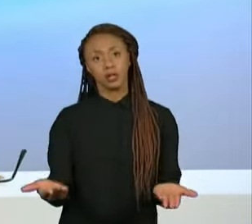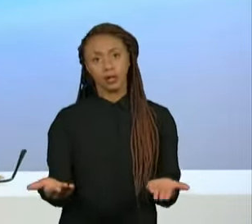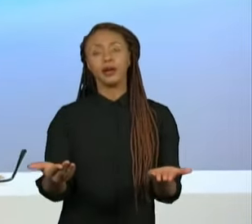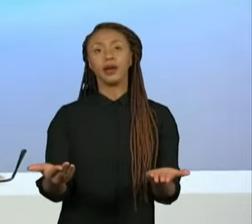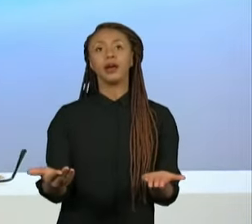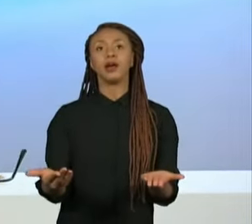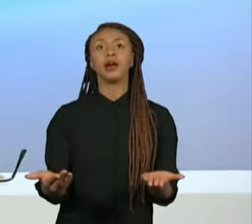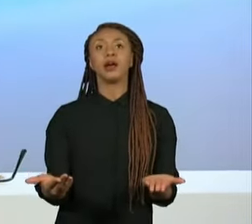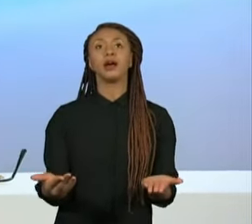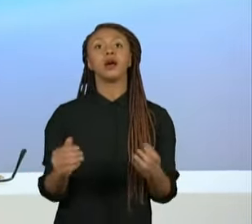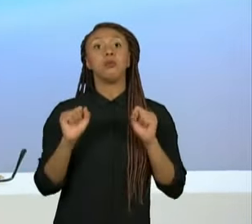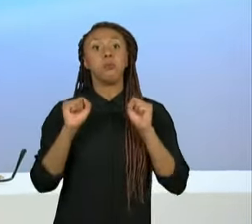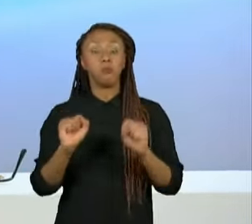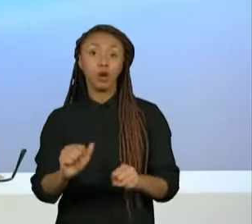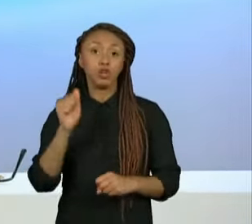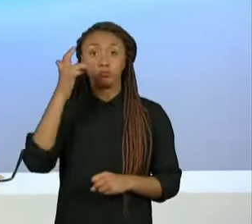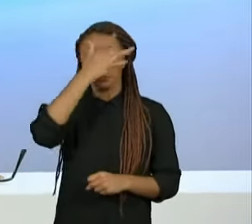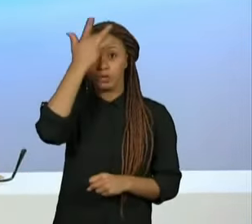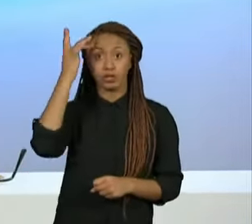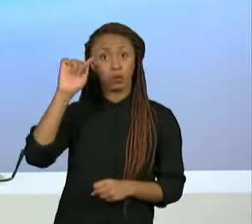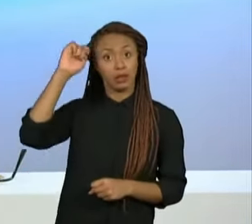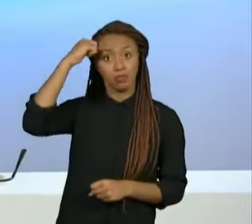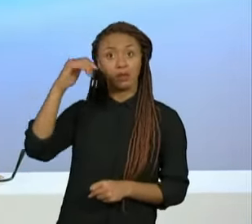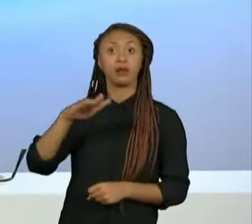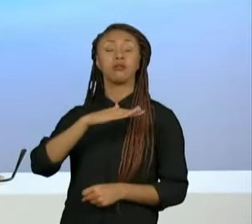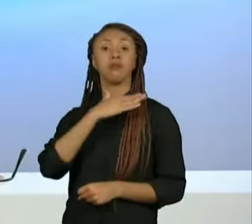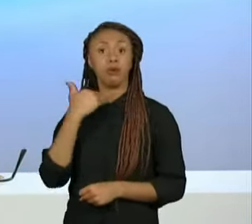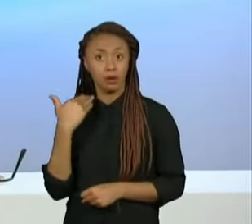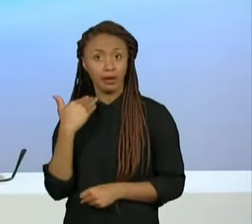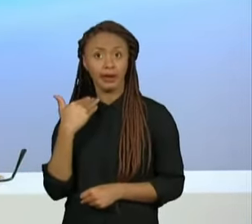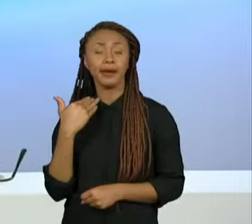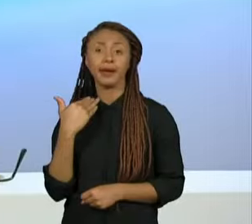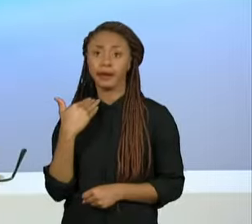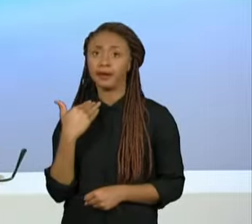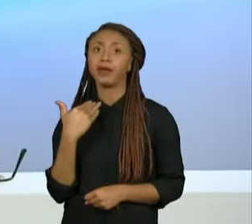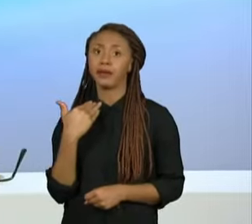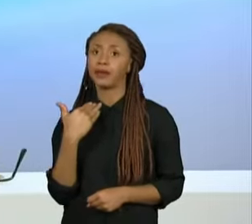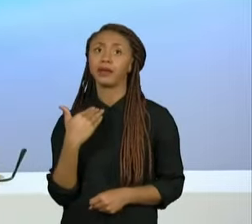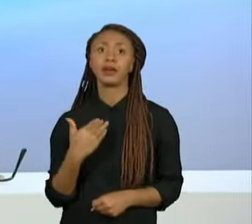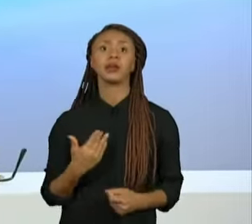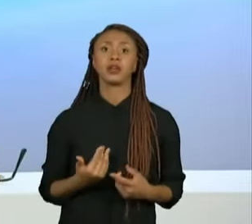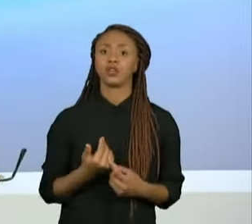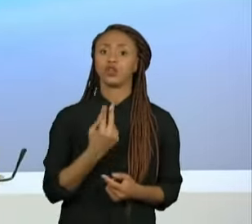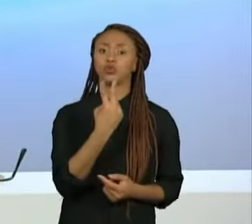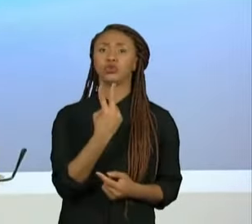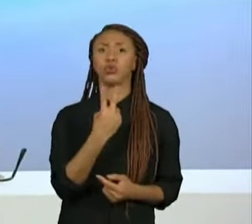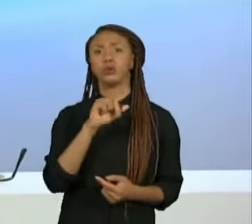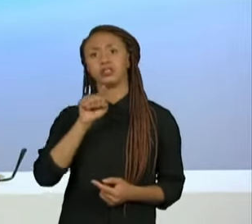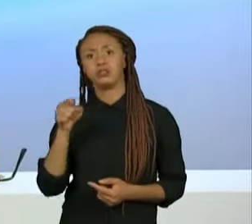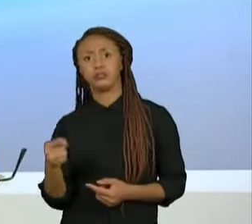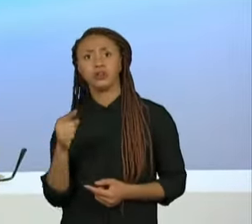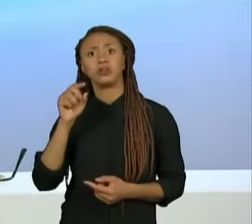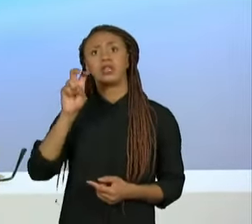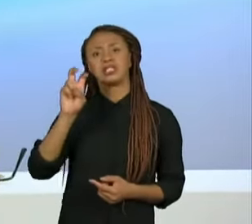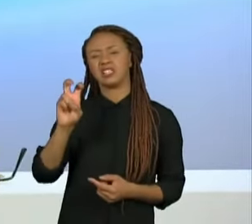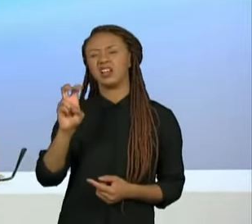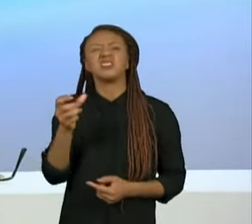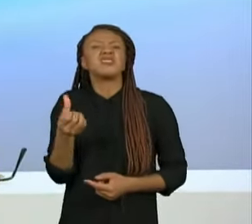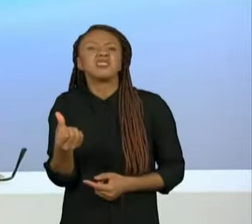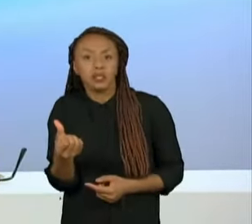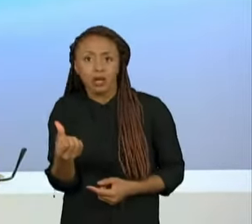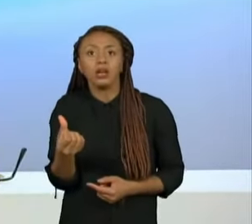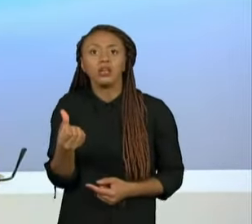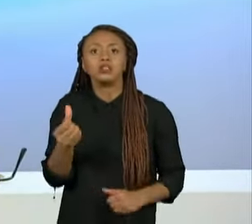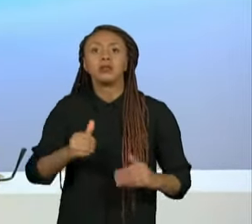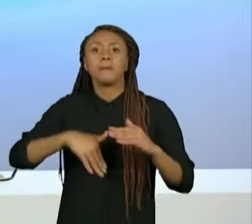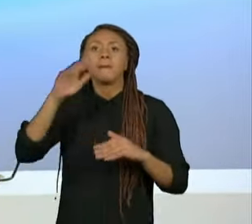a chance de uma pessoa negra morrer é 2,5 vezes, 2,6 vezes maior